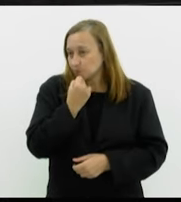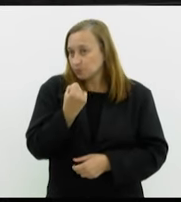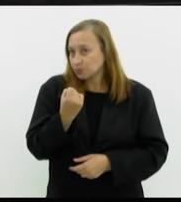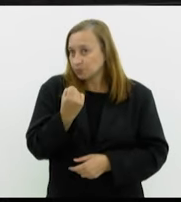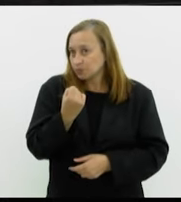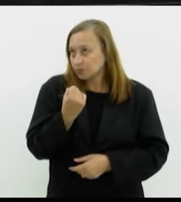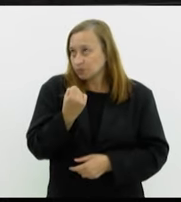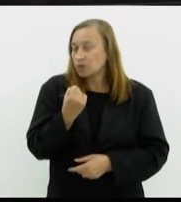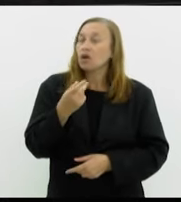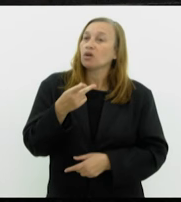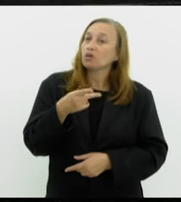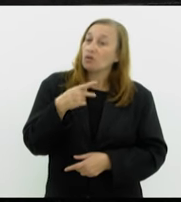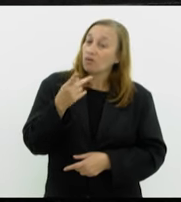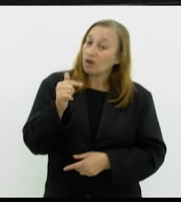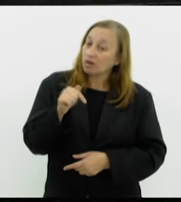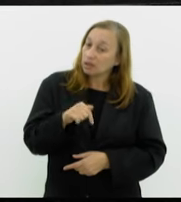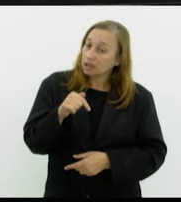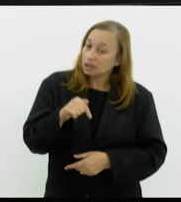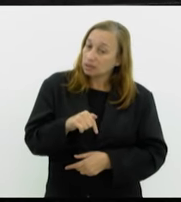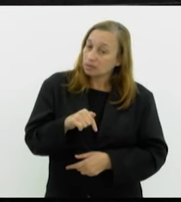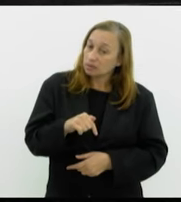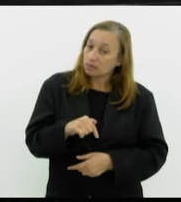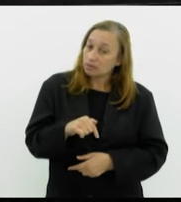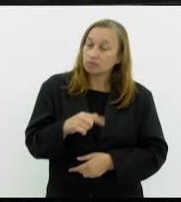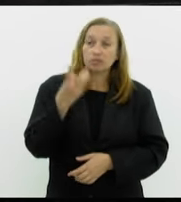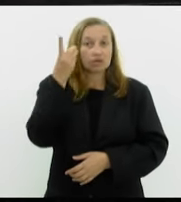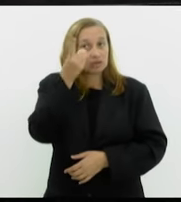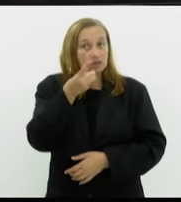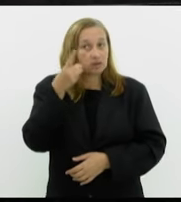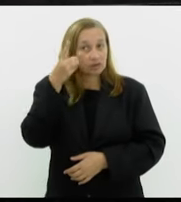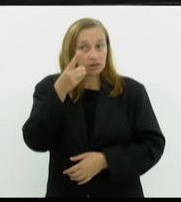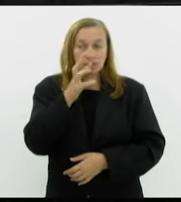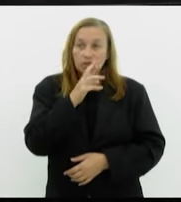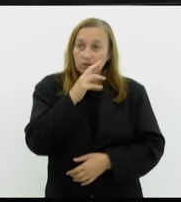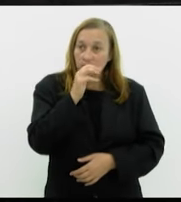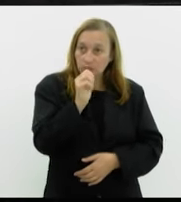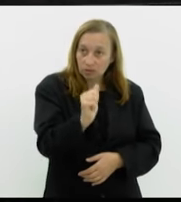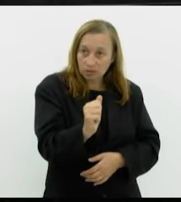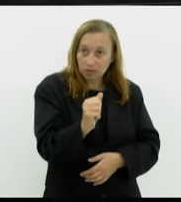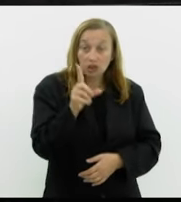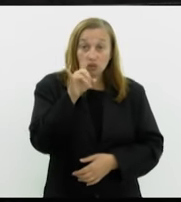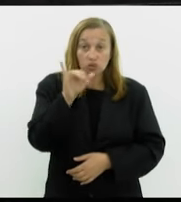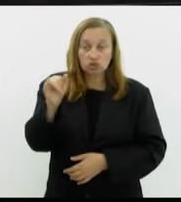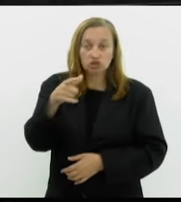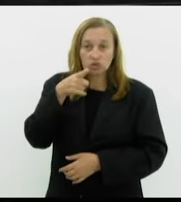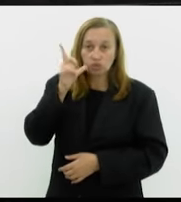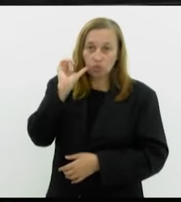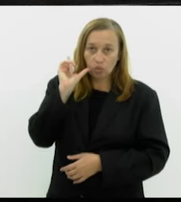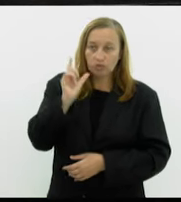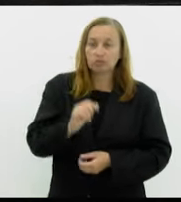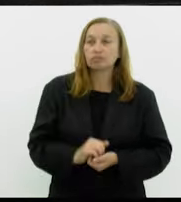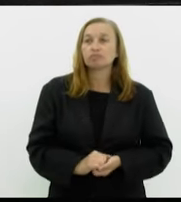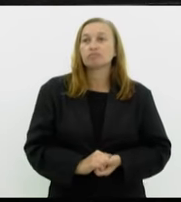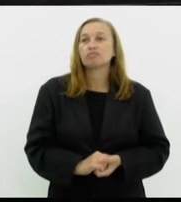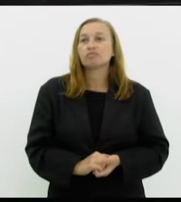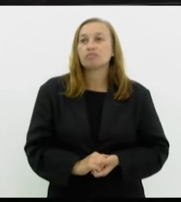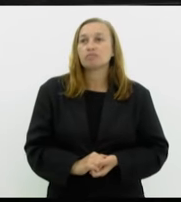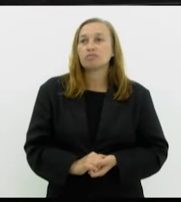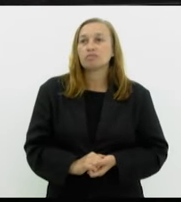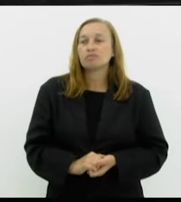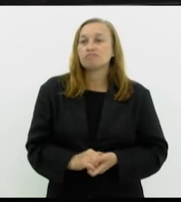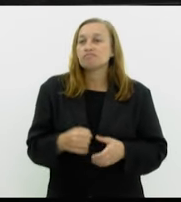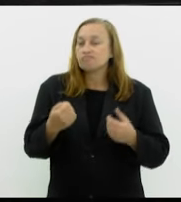foi trazido aqui pelo deputado Amorim, no dia de ontem,